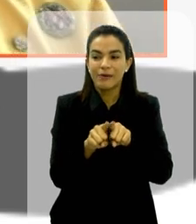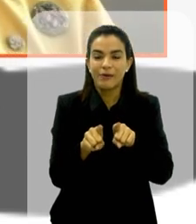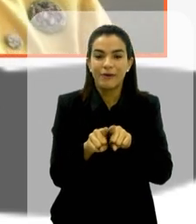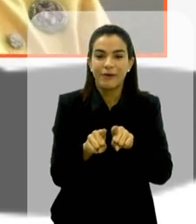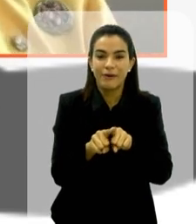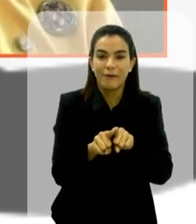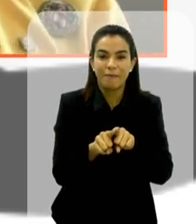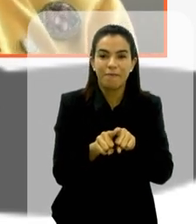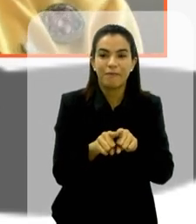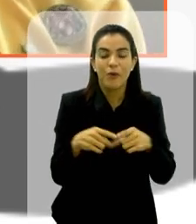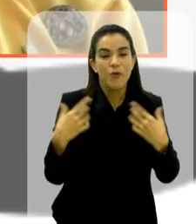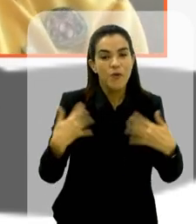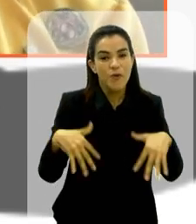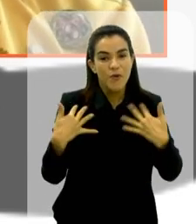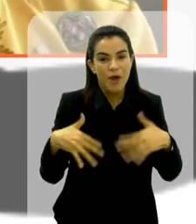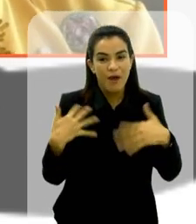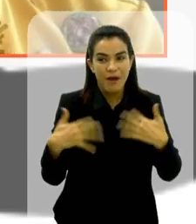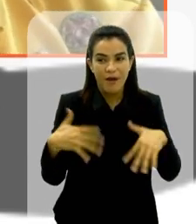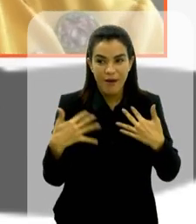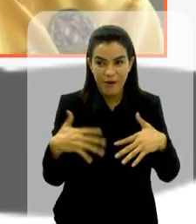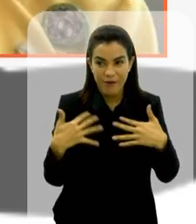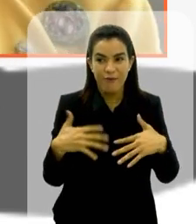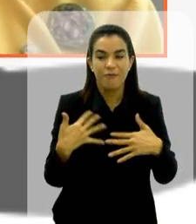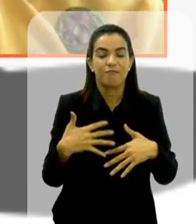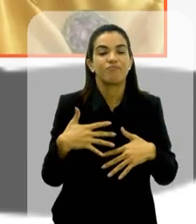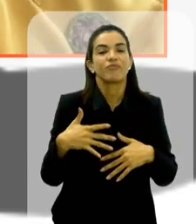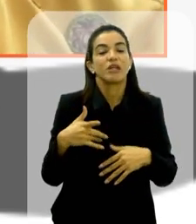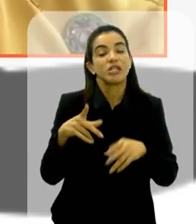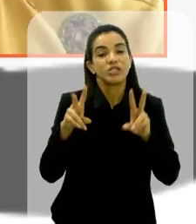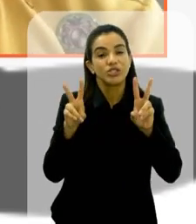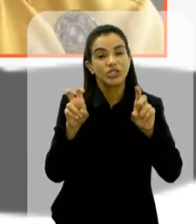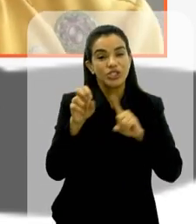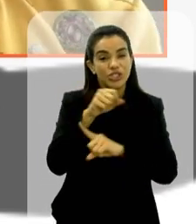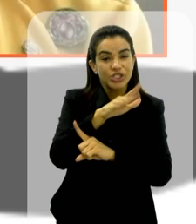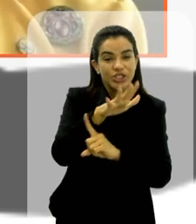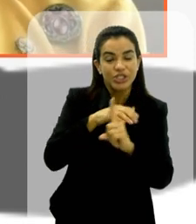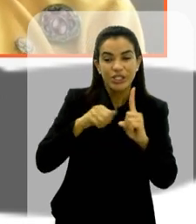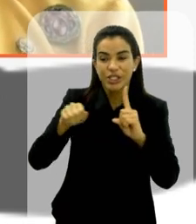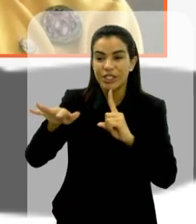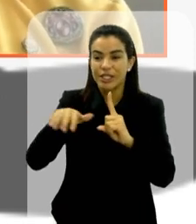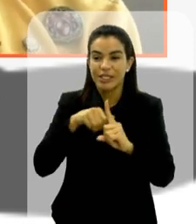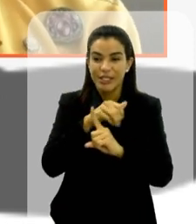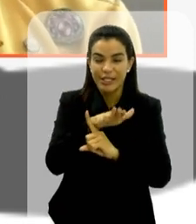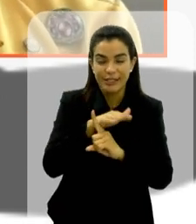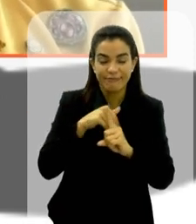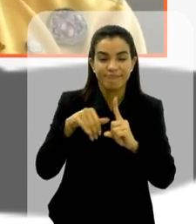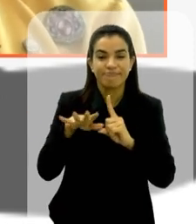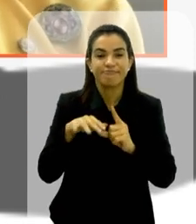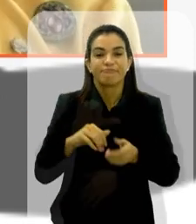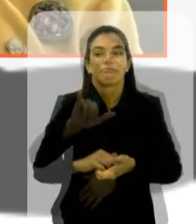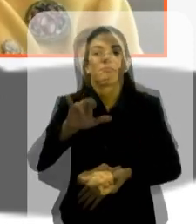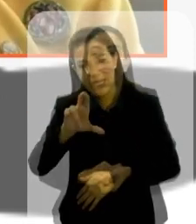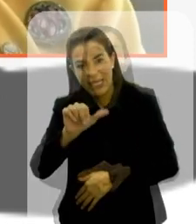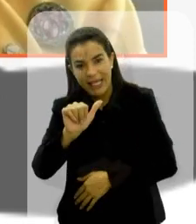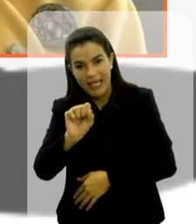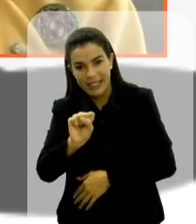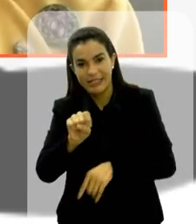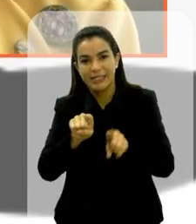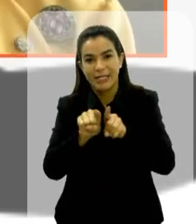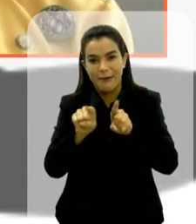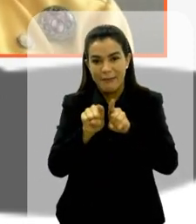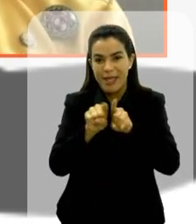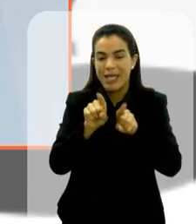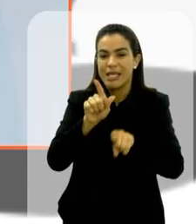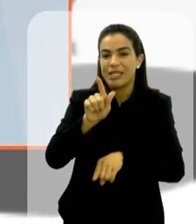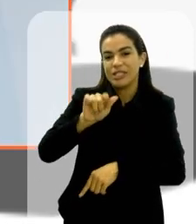num livro Uau! chamado Dicionário Regional de Gírias e Jargões, certo? Um livro que eu publiquei, 3 mil